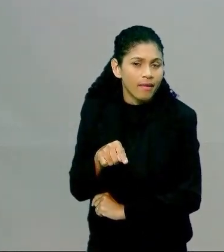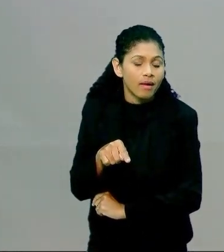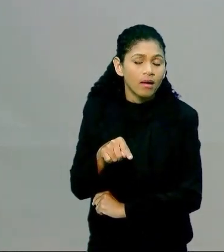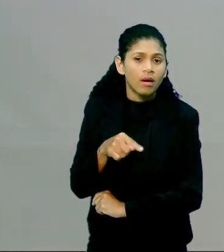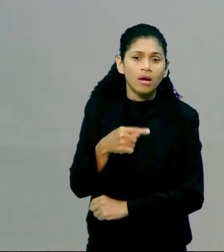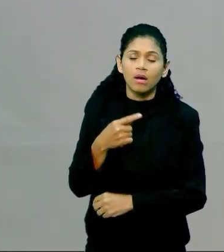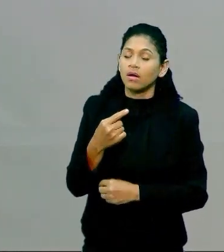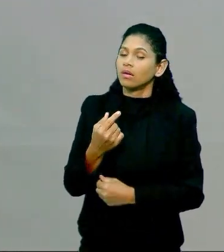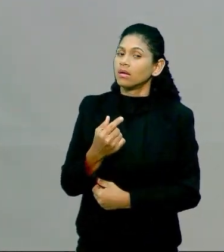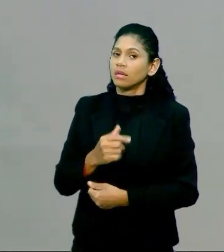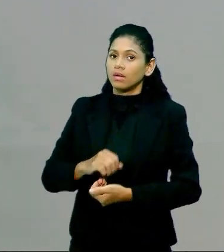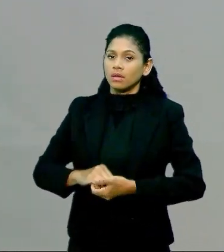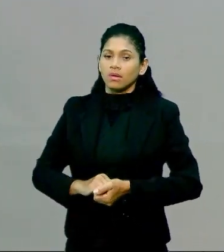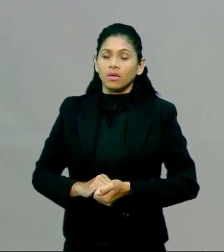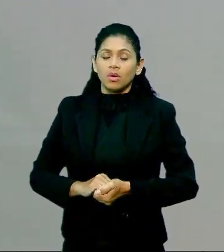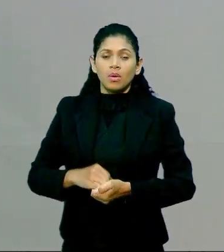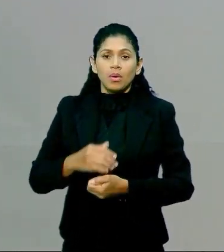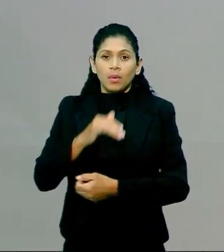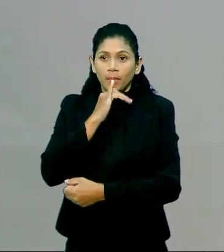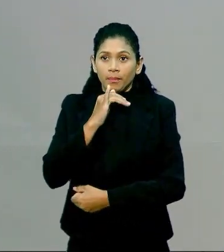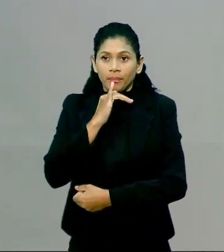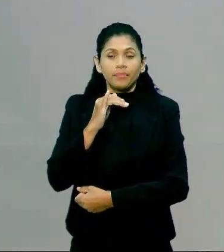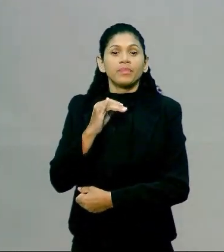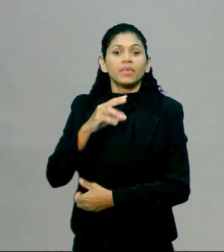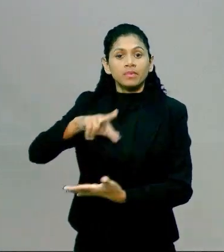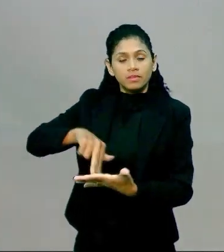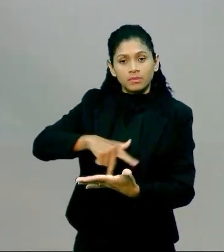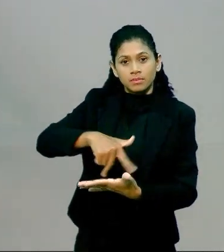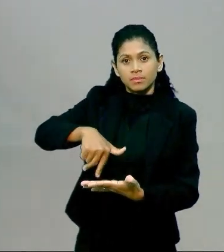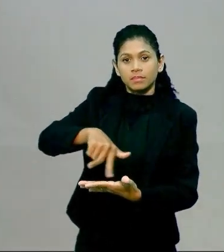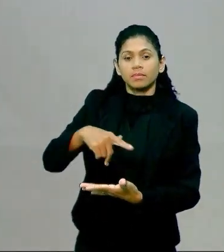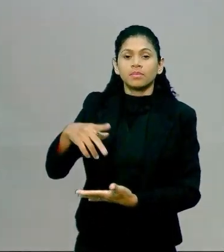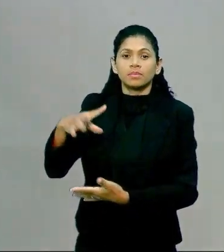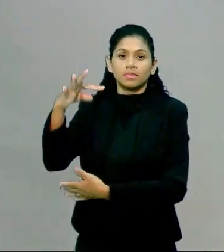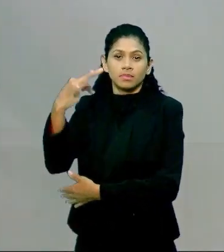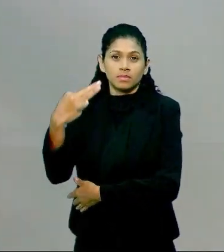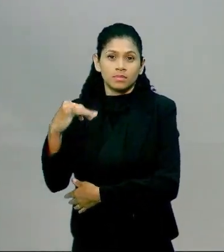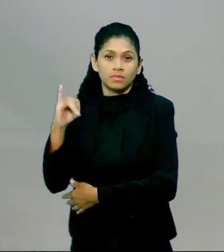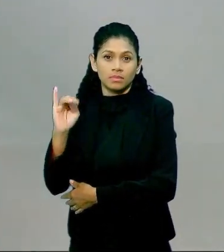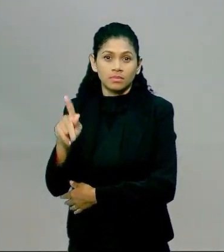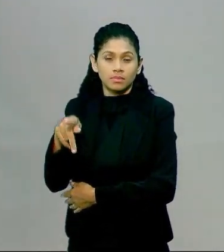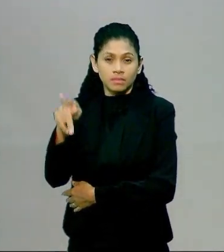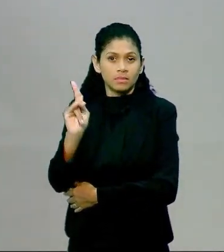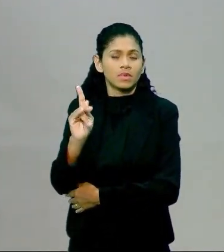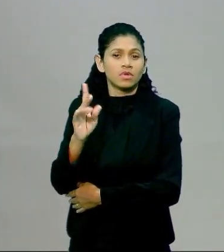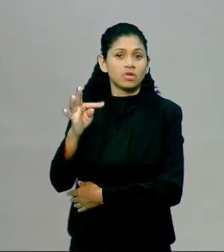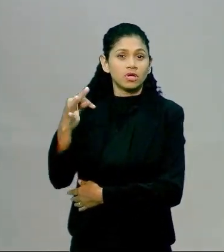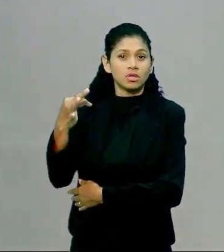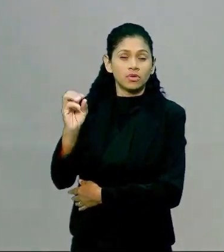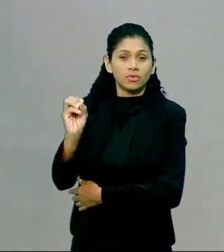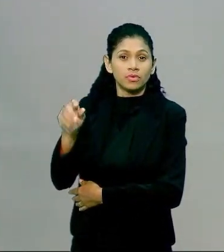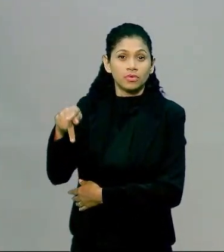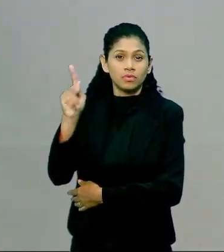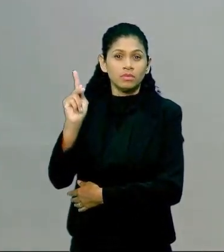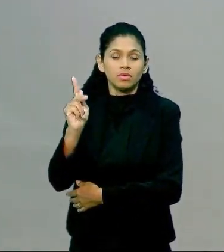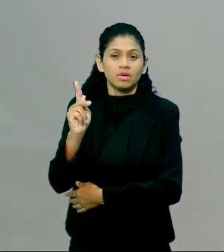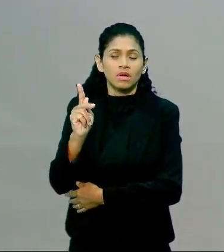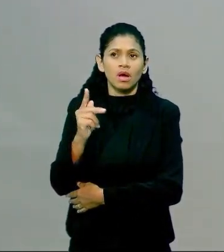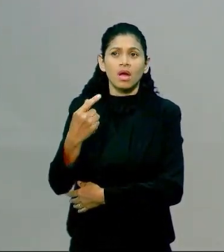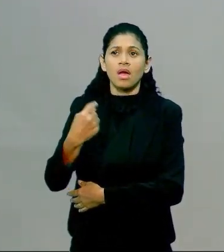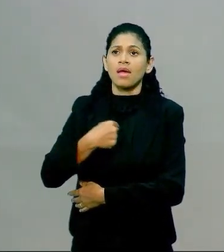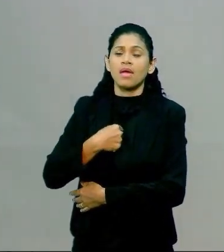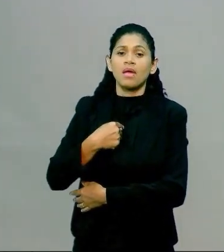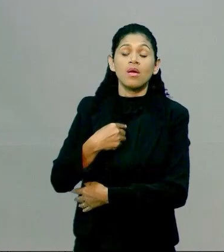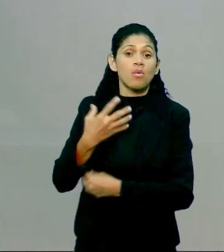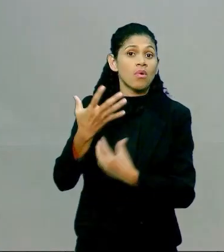TikTok? Elas limitam a sua expressão. E eu escuto uma música, eu quero dançar do meu jeito, aí todo mundo, vai pro